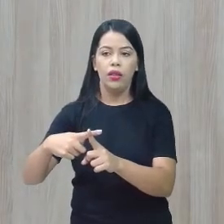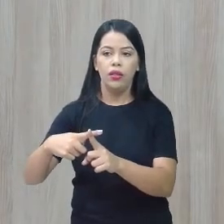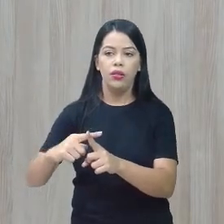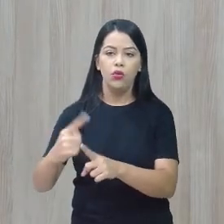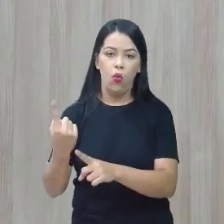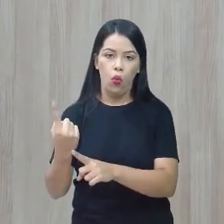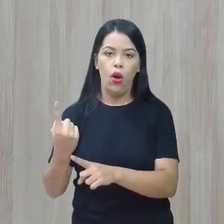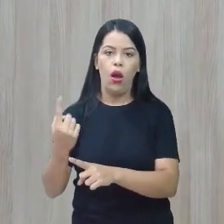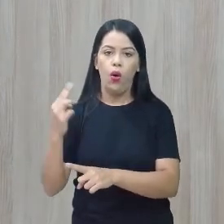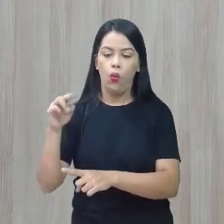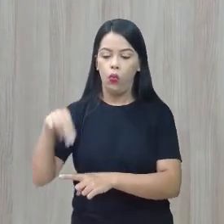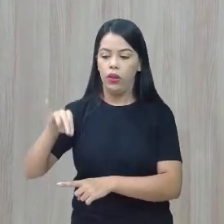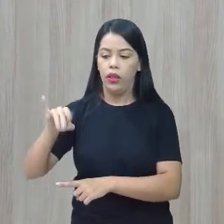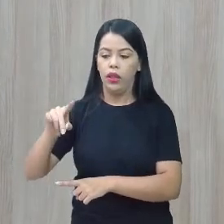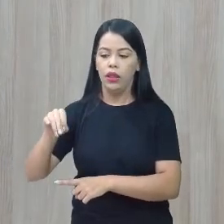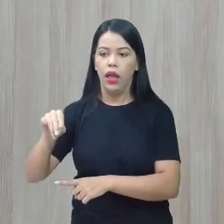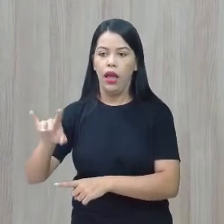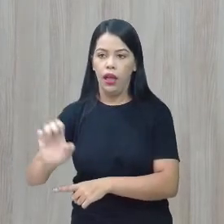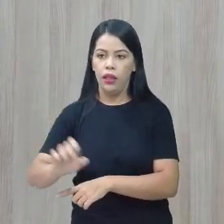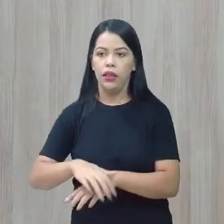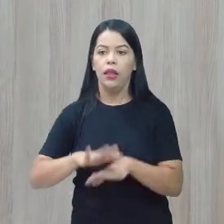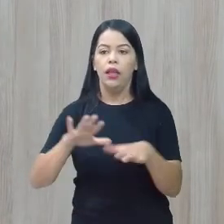ter